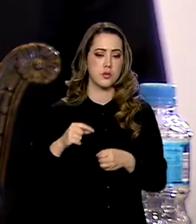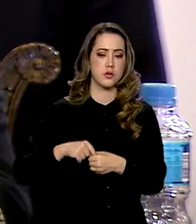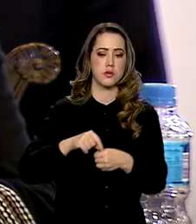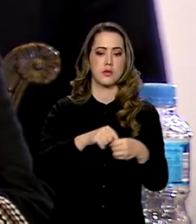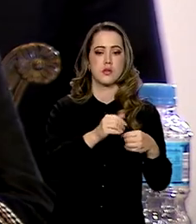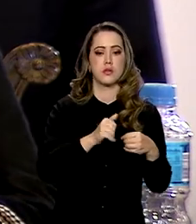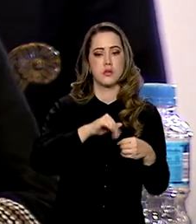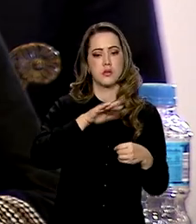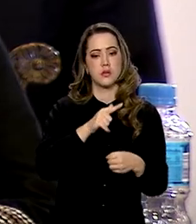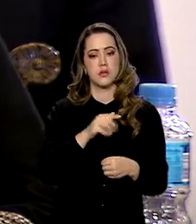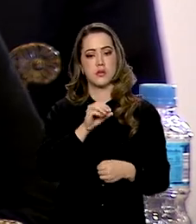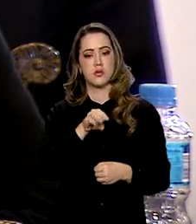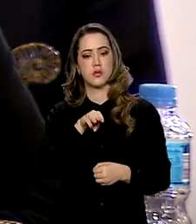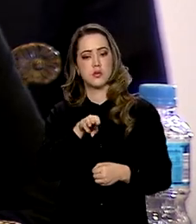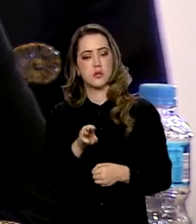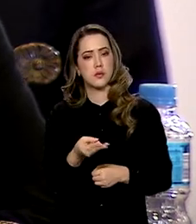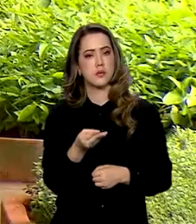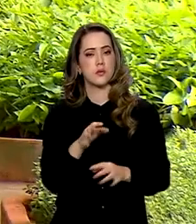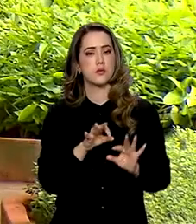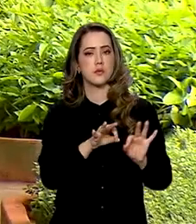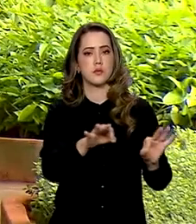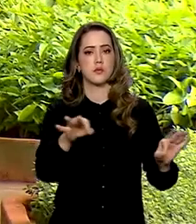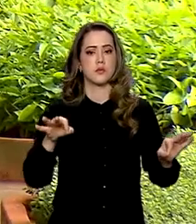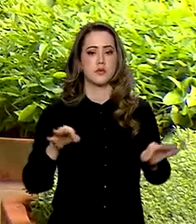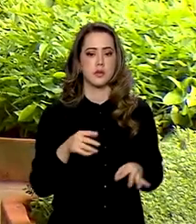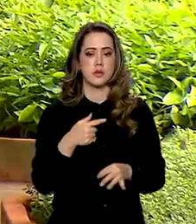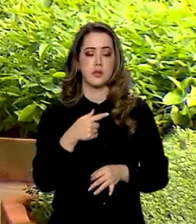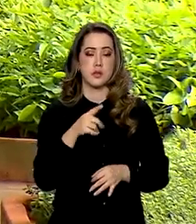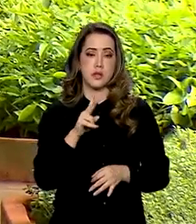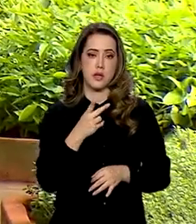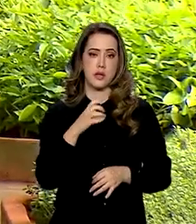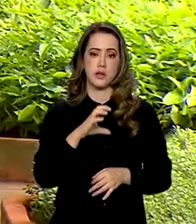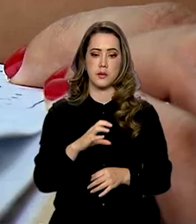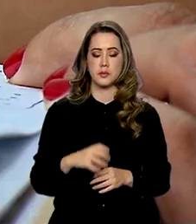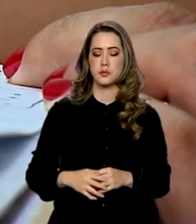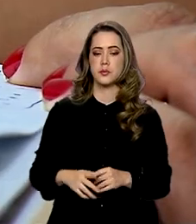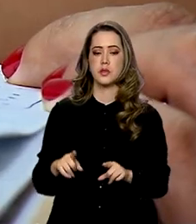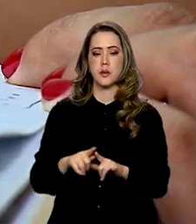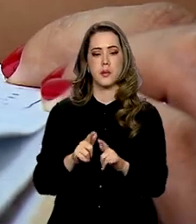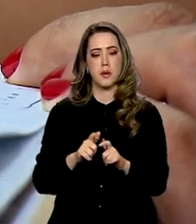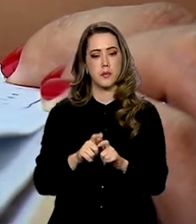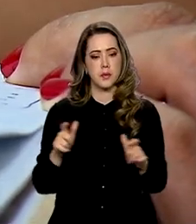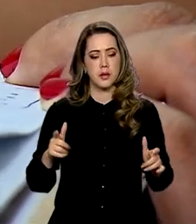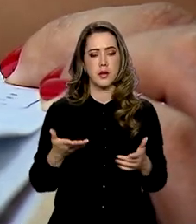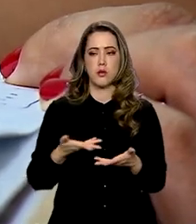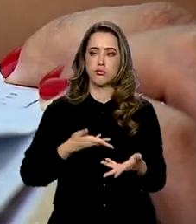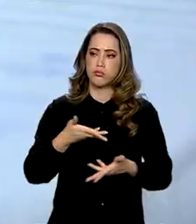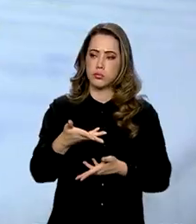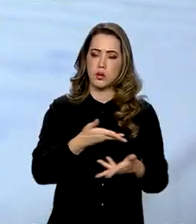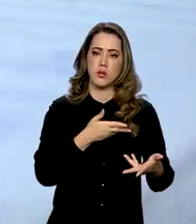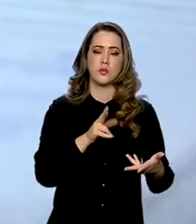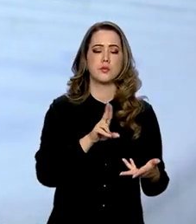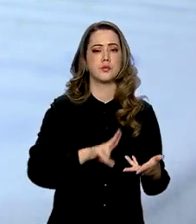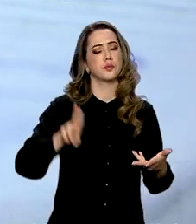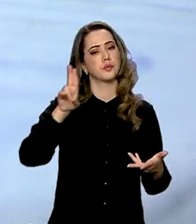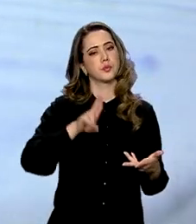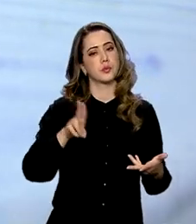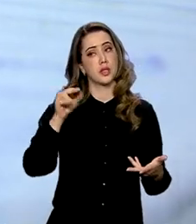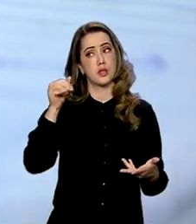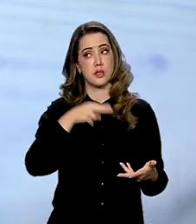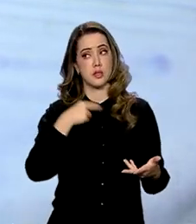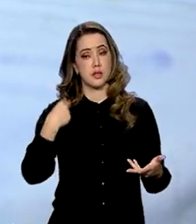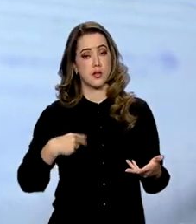de mais de 70 milhões de hectares também pretende ampliar a cooperação entre as Universidades